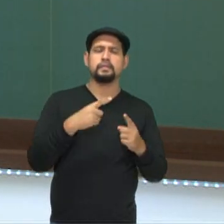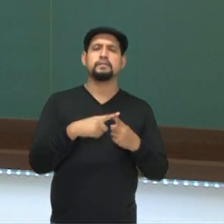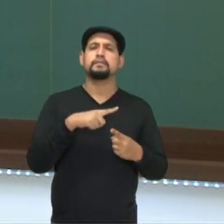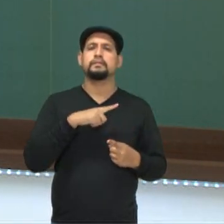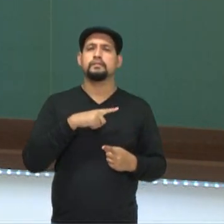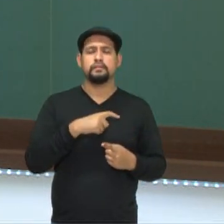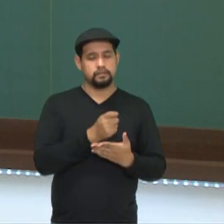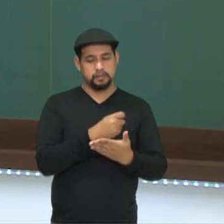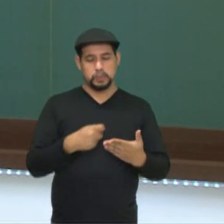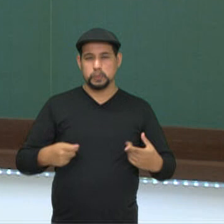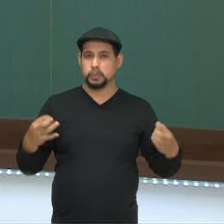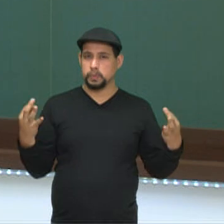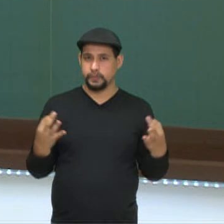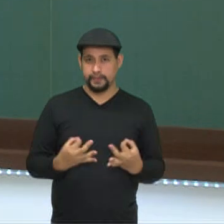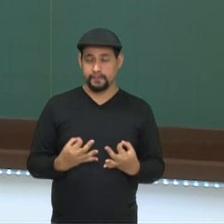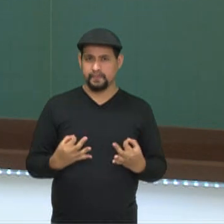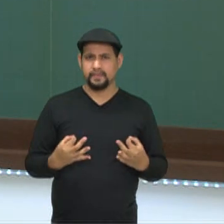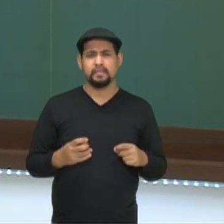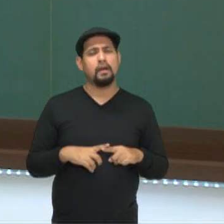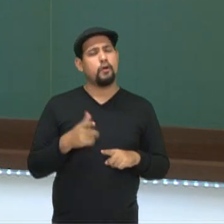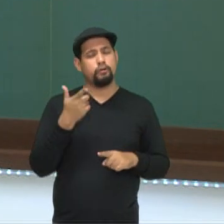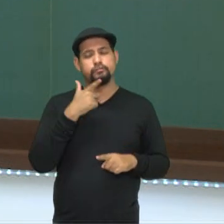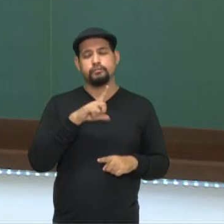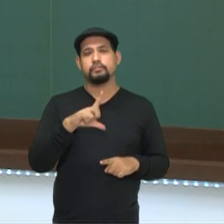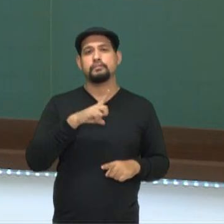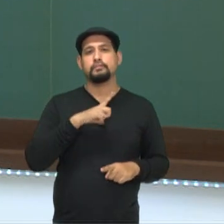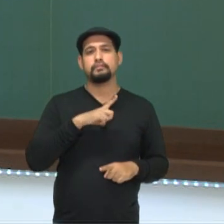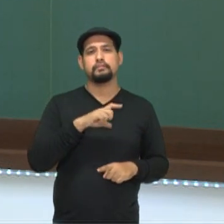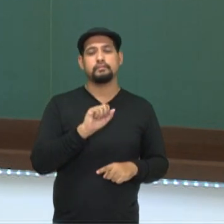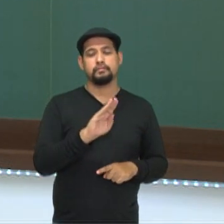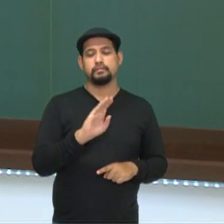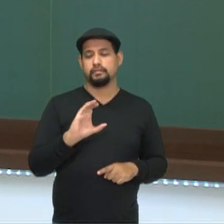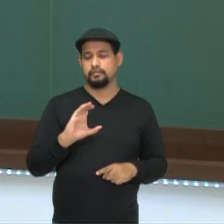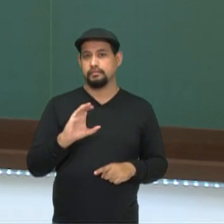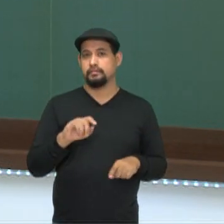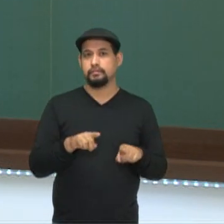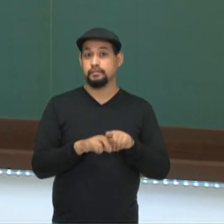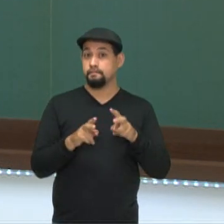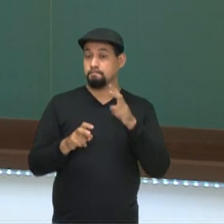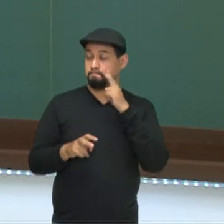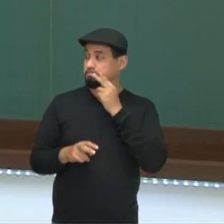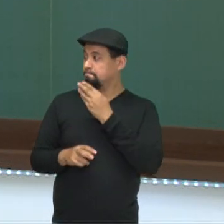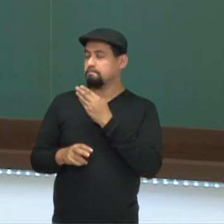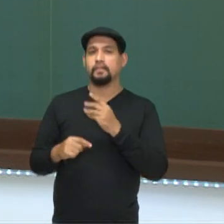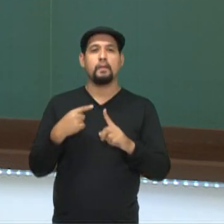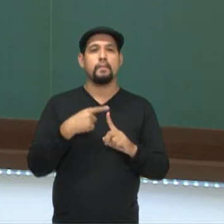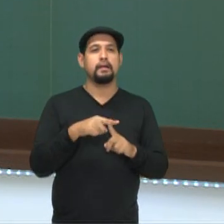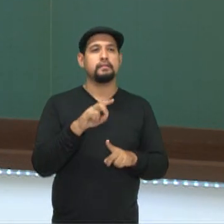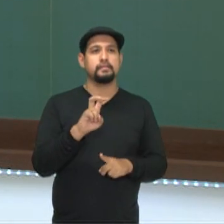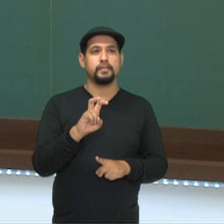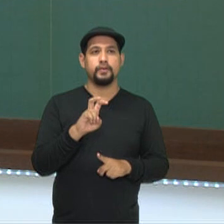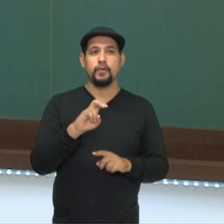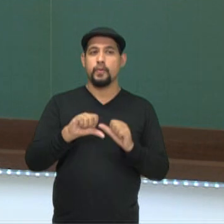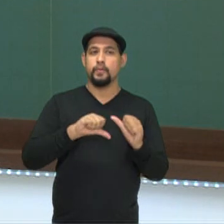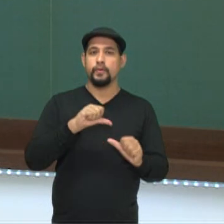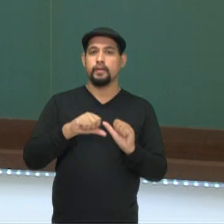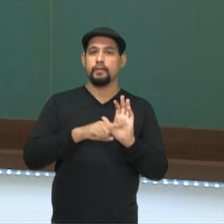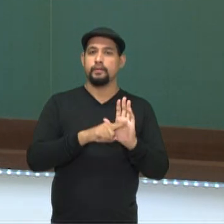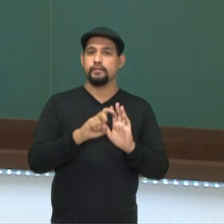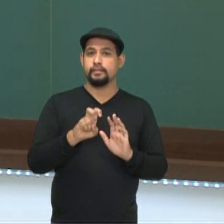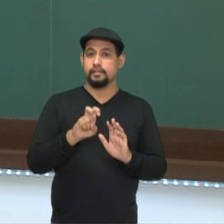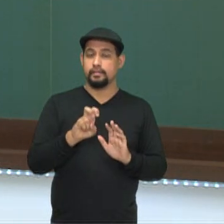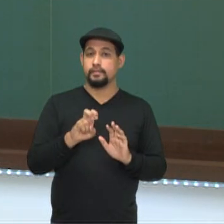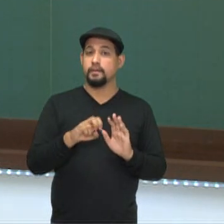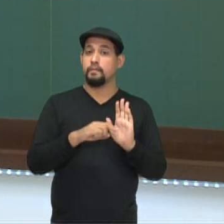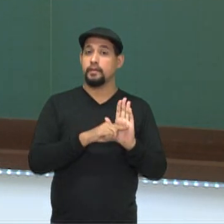equação escrita dessa forma. Aí eu consigo retirar A, B e C. Então olha aqui, ó. Mais 5 passa menos 5, menos